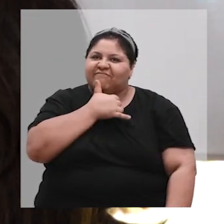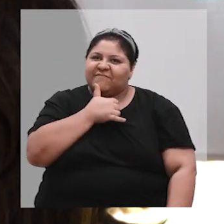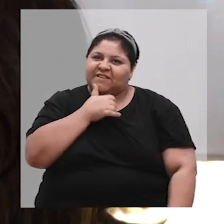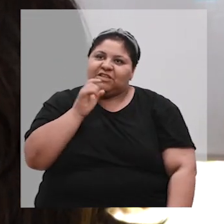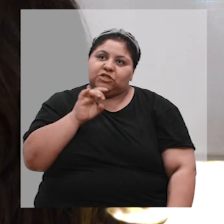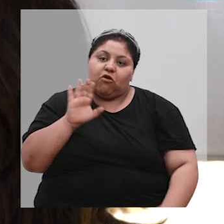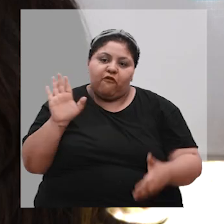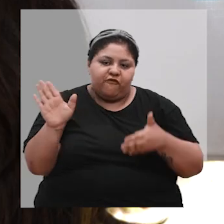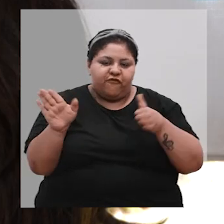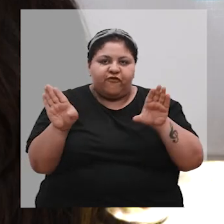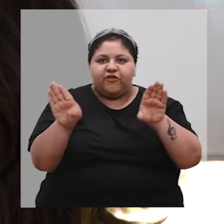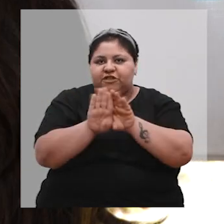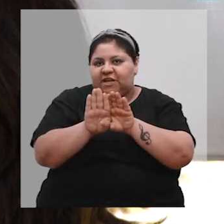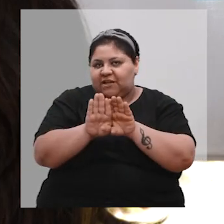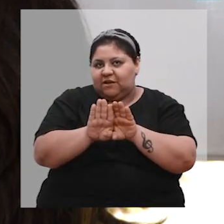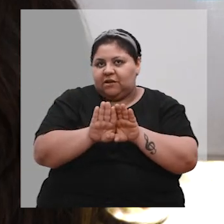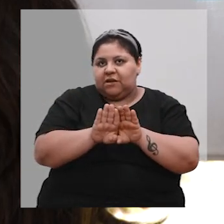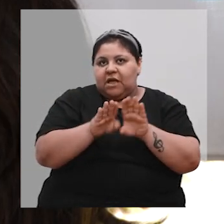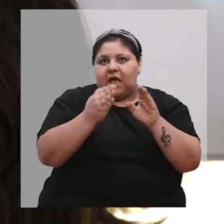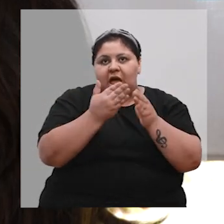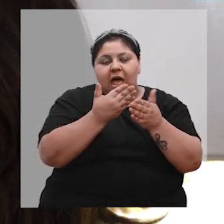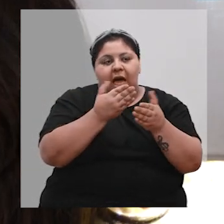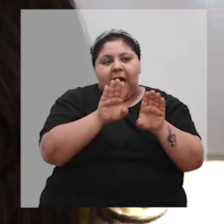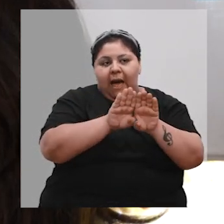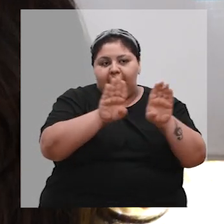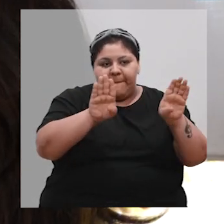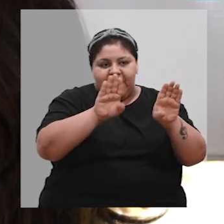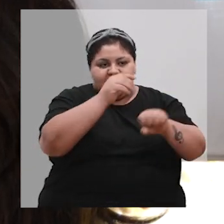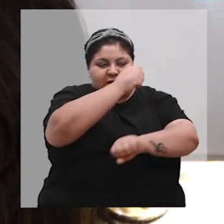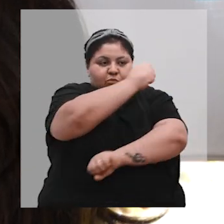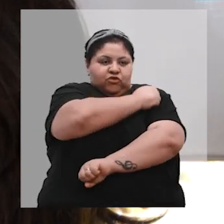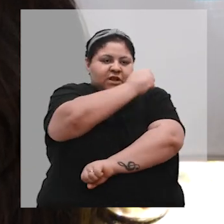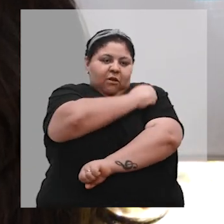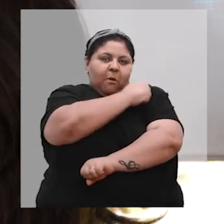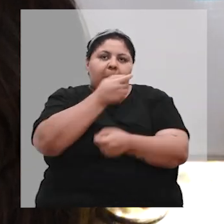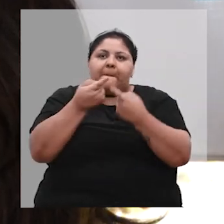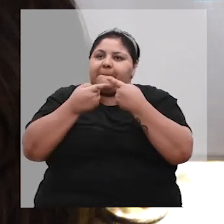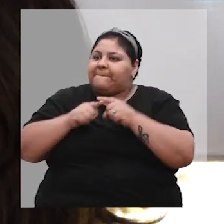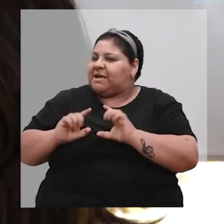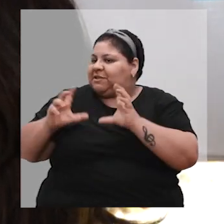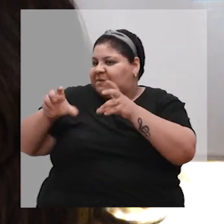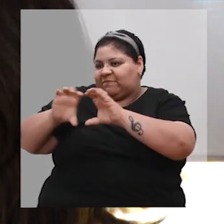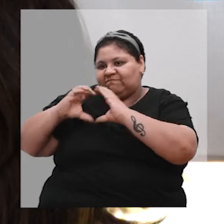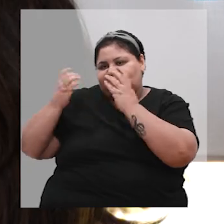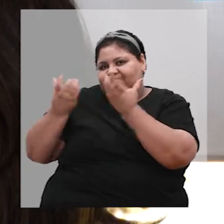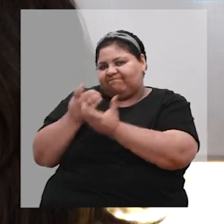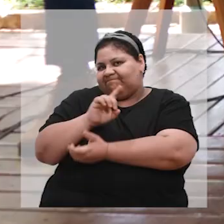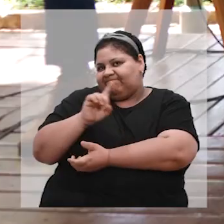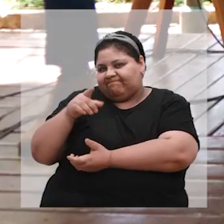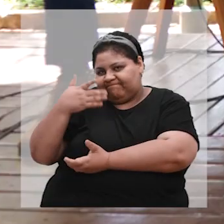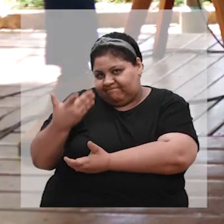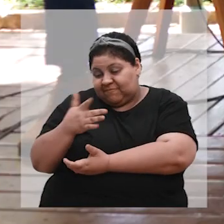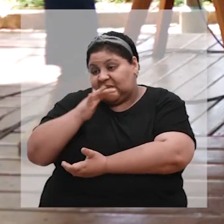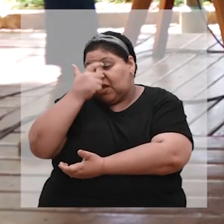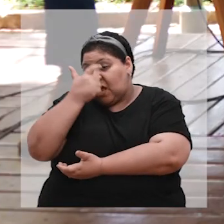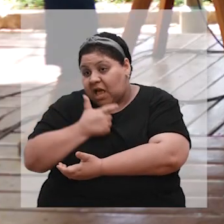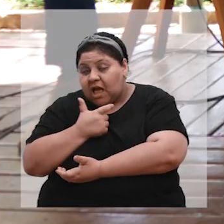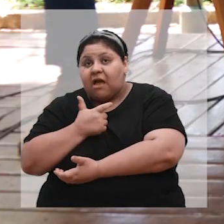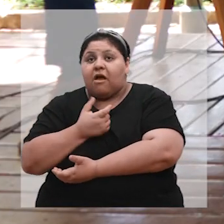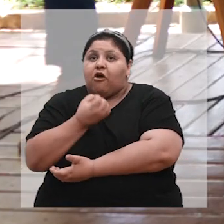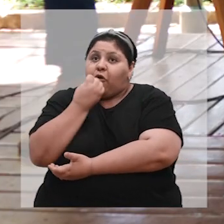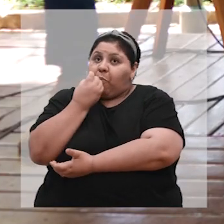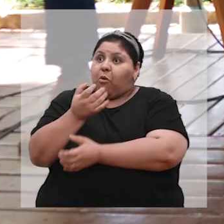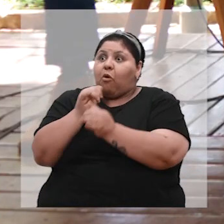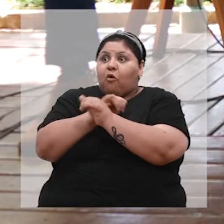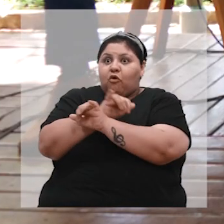infelizmente, ela fica lá fechada, claro, é aberta para o público de alunos, mas para toda a comunidade nem sempre. Eu acho que essa